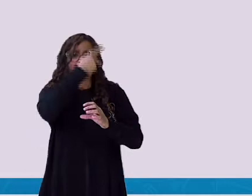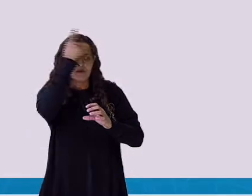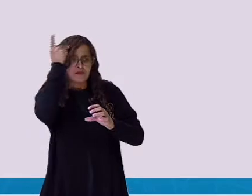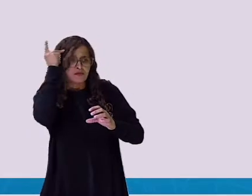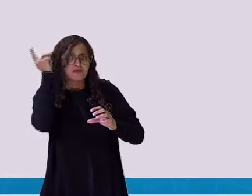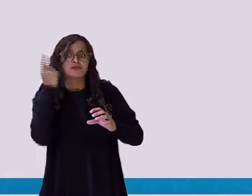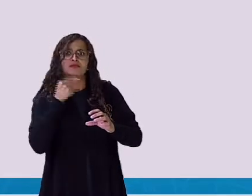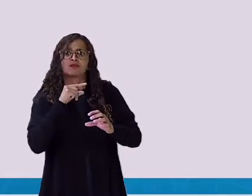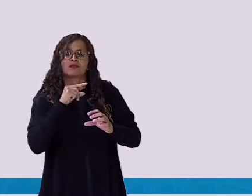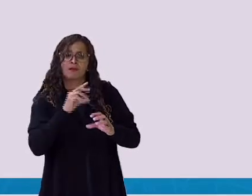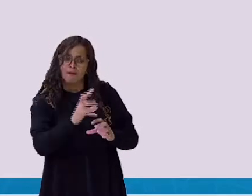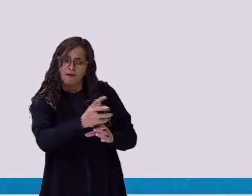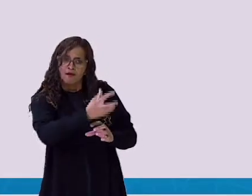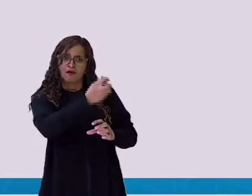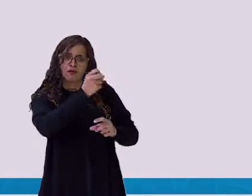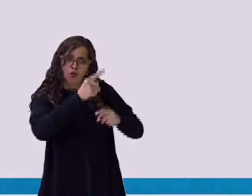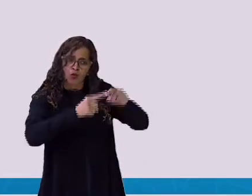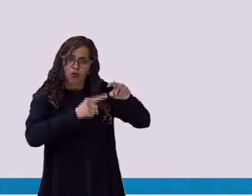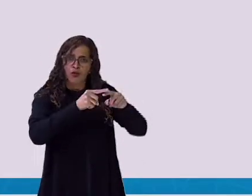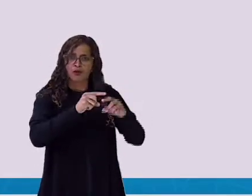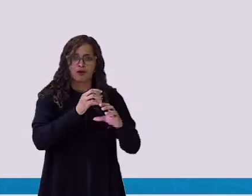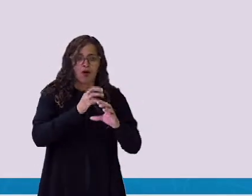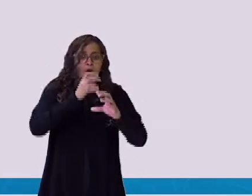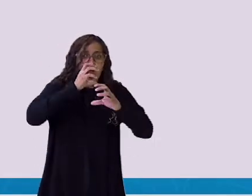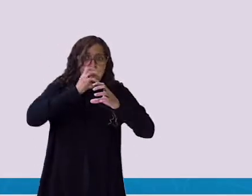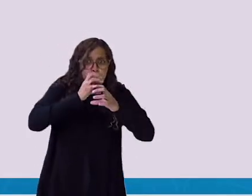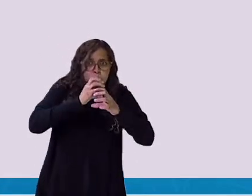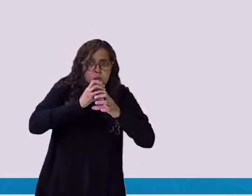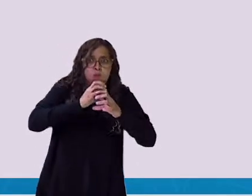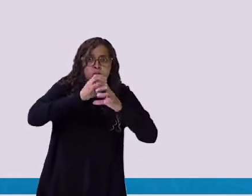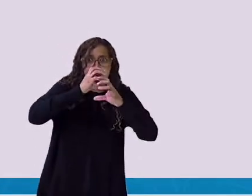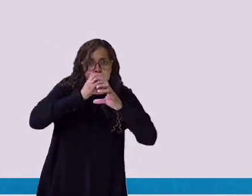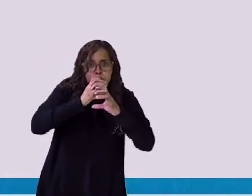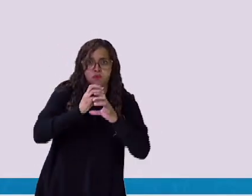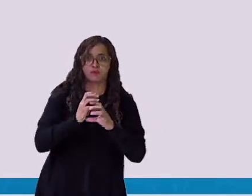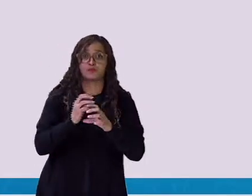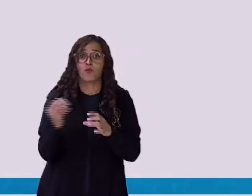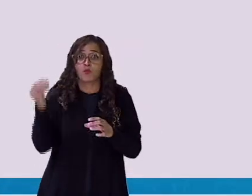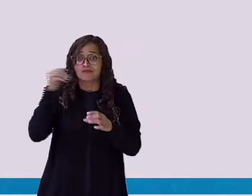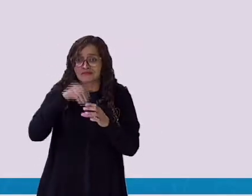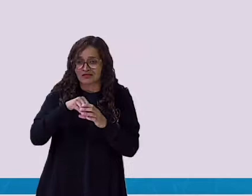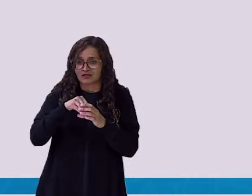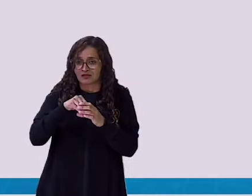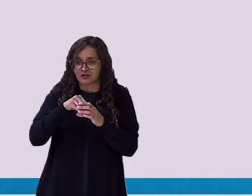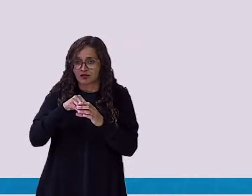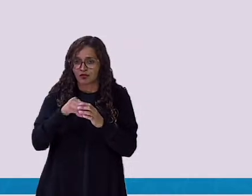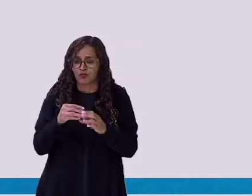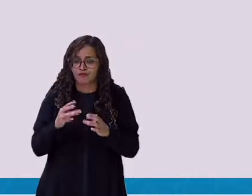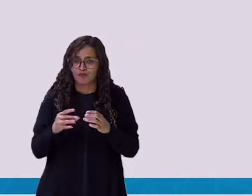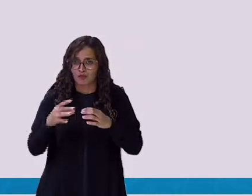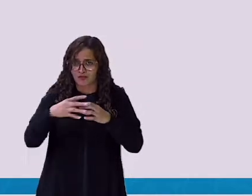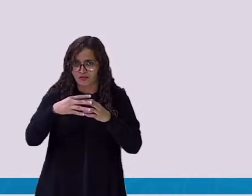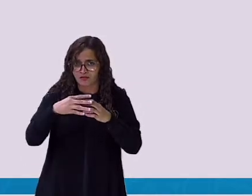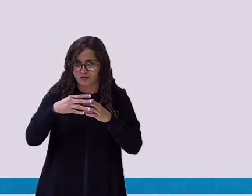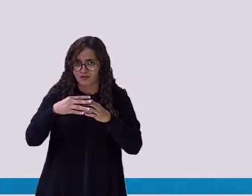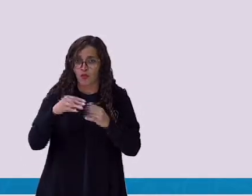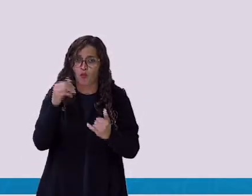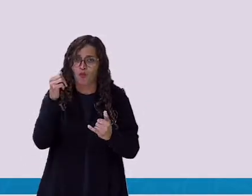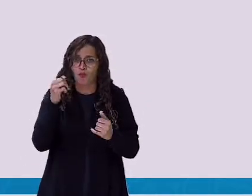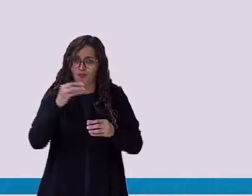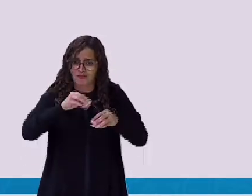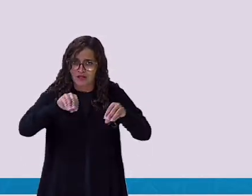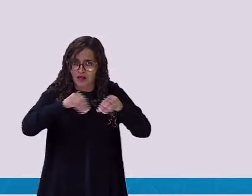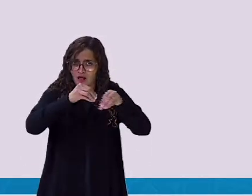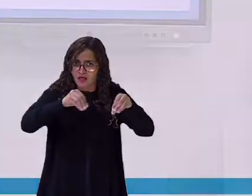instrumentista através de um tubo. Pode ser ele de plástico, de metal ou de madeira.